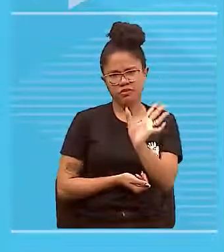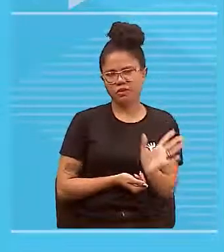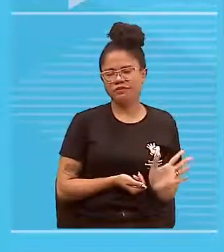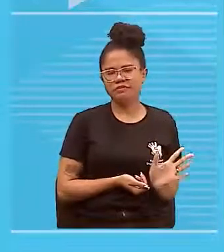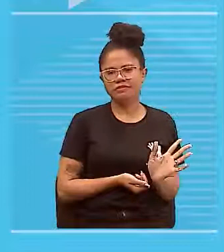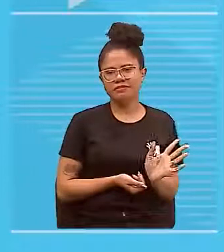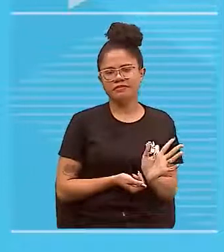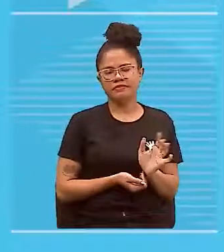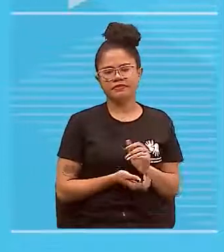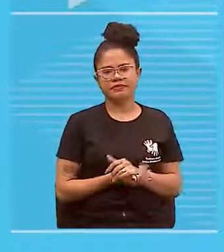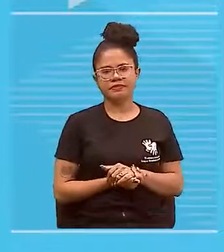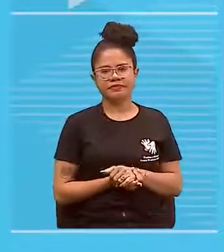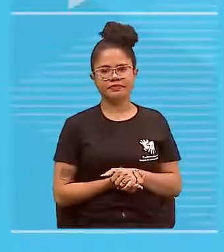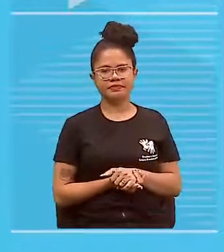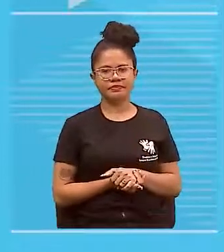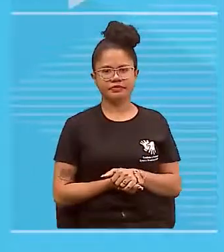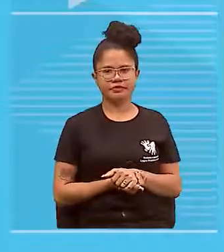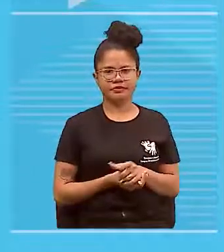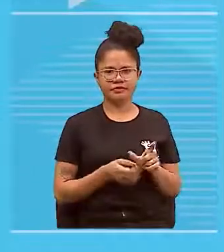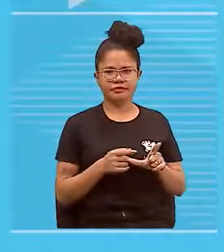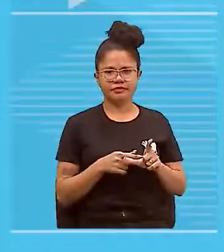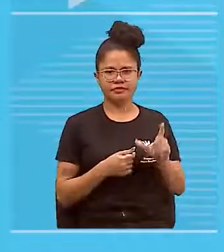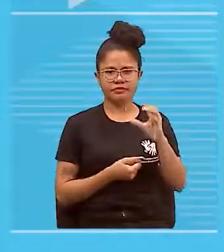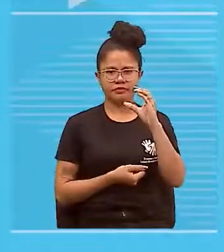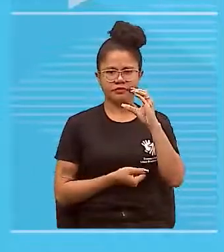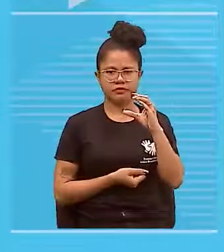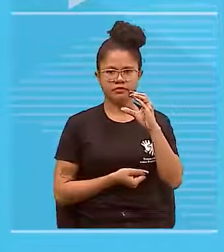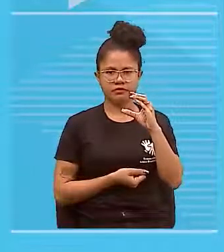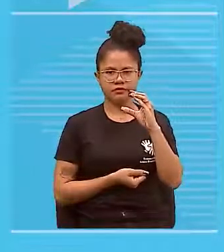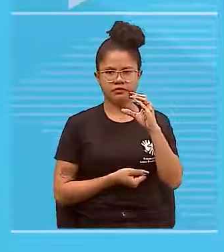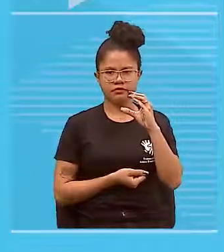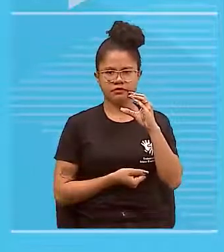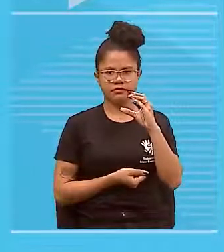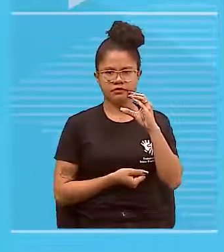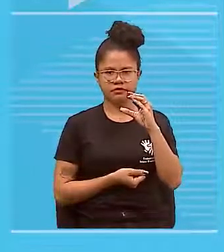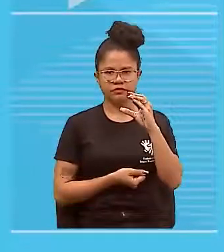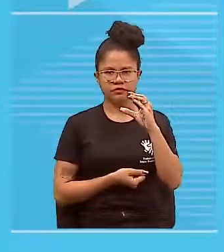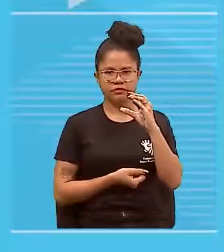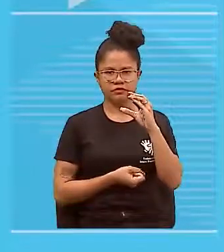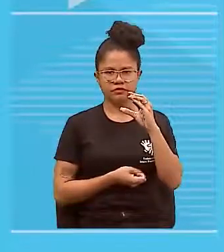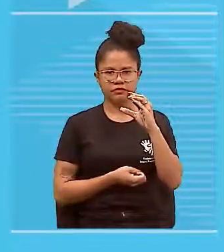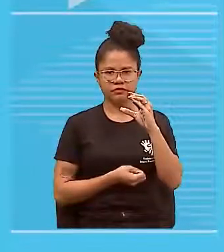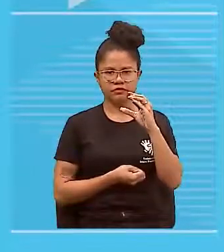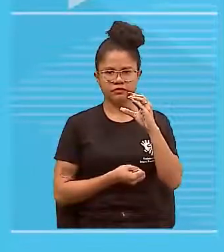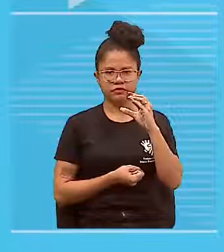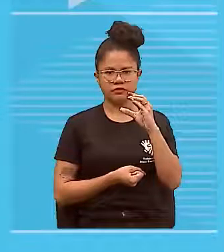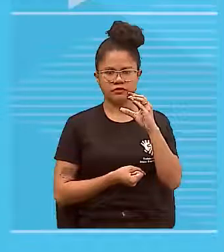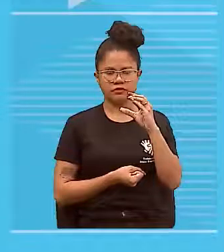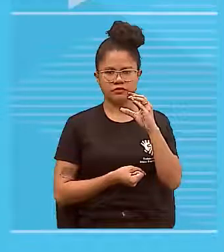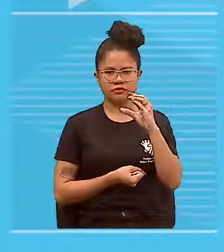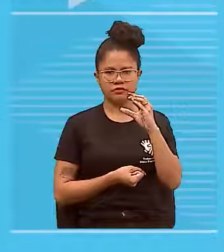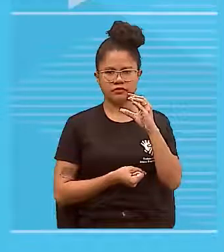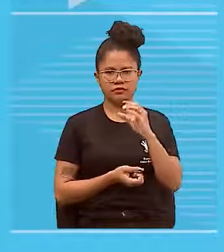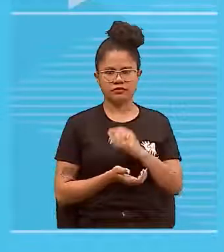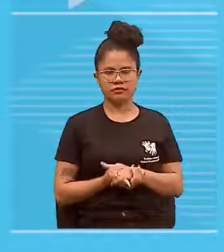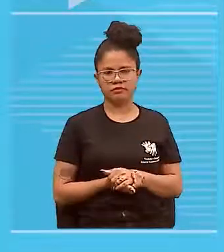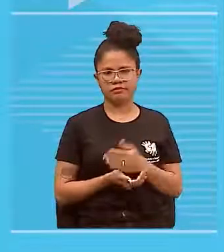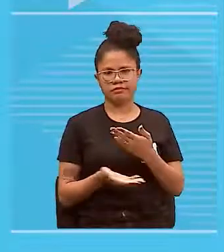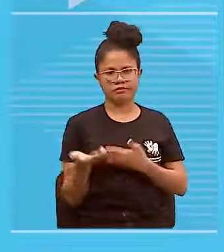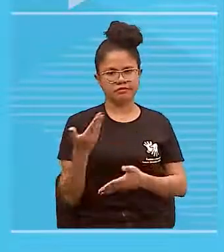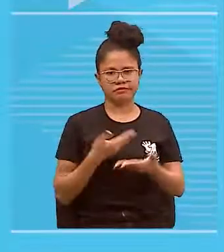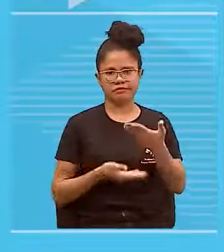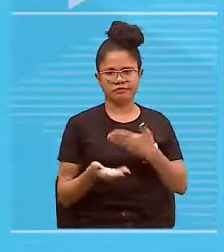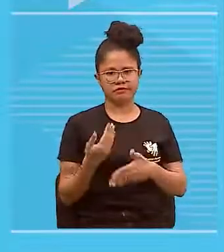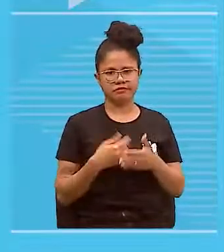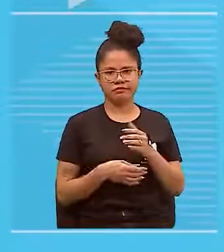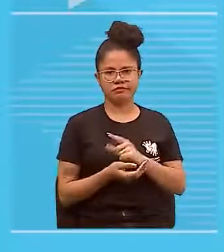agora mostra que as pessoas inteligentes não gostam de tecnologia tem nada a ver né é a